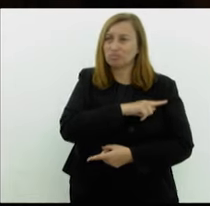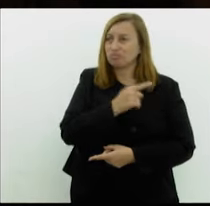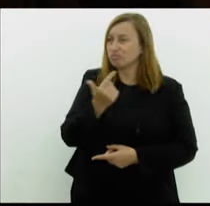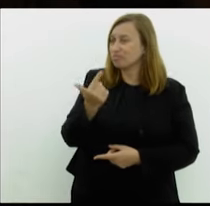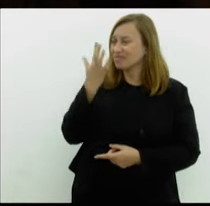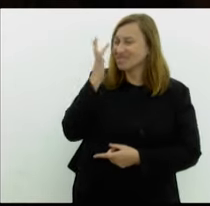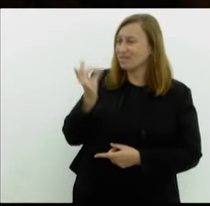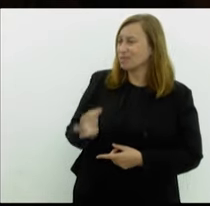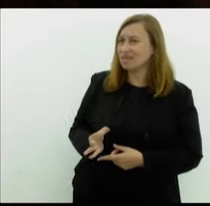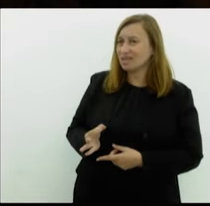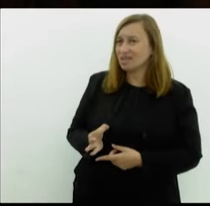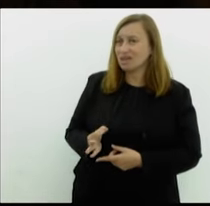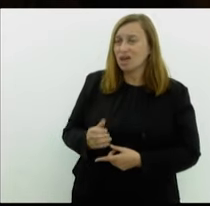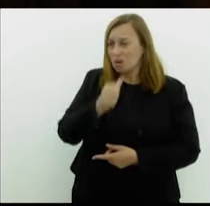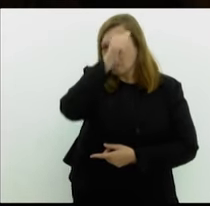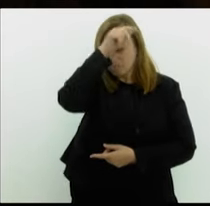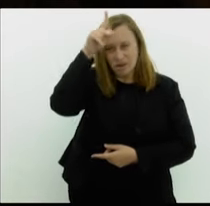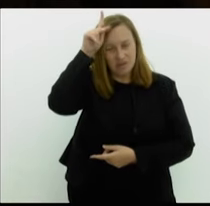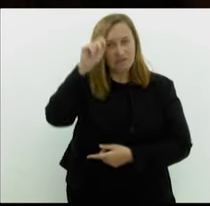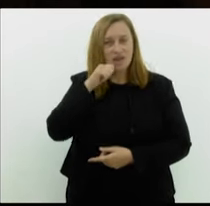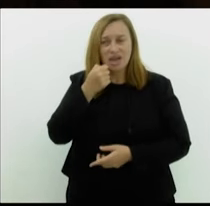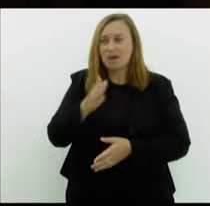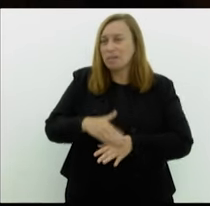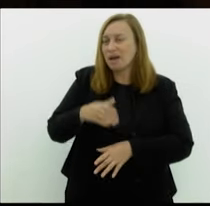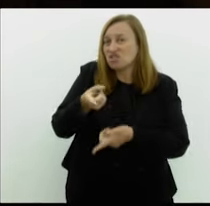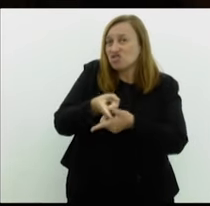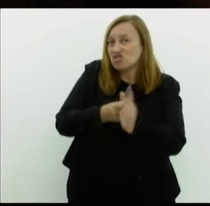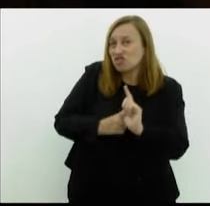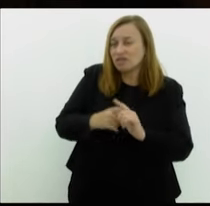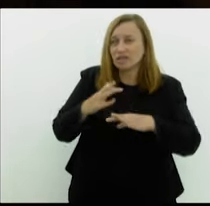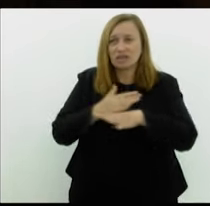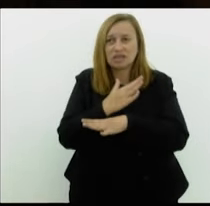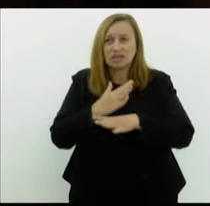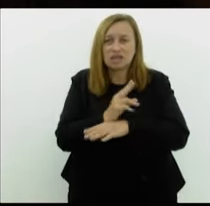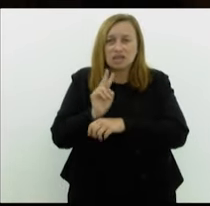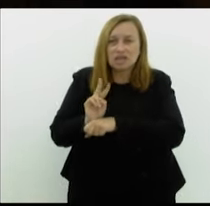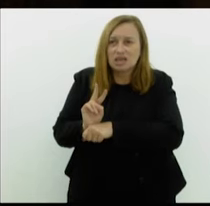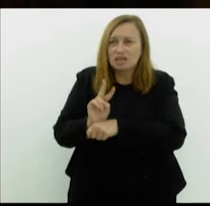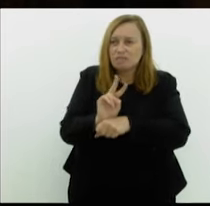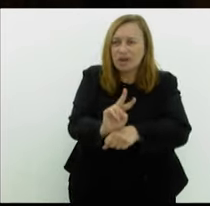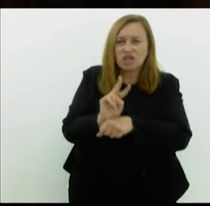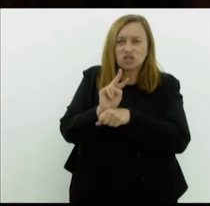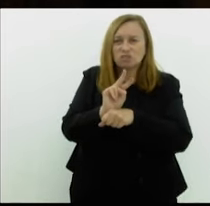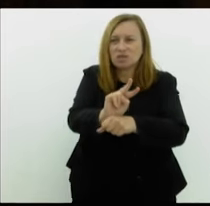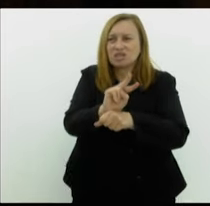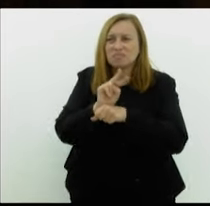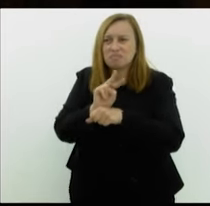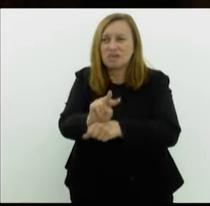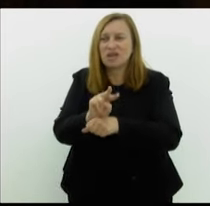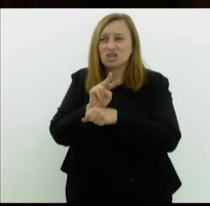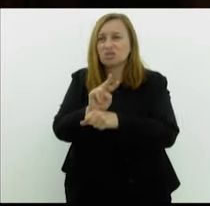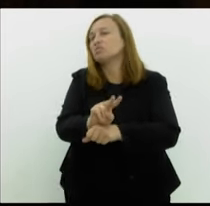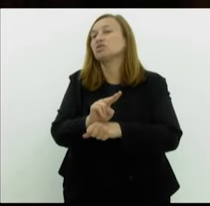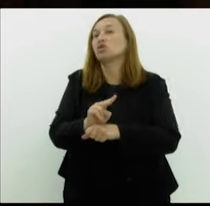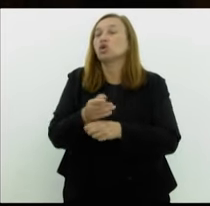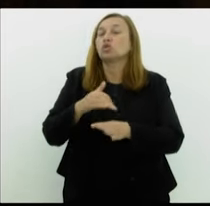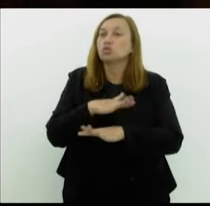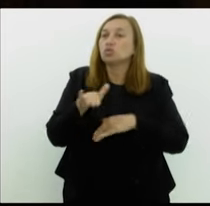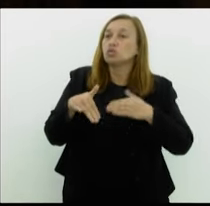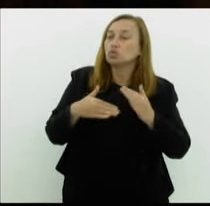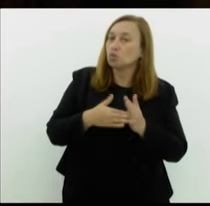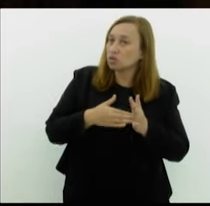absolutamente nada. O prefeito que mais endividou a nossa cidade, empréstimos em cima de empréstimos, todos eles com